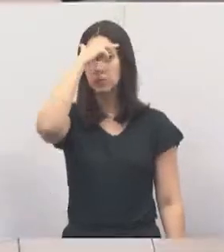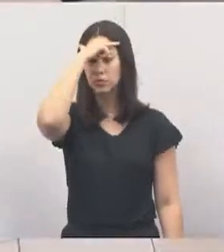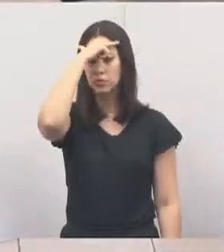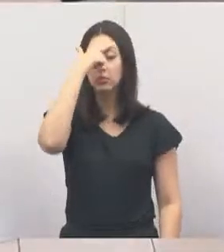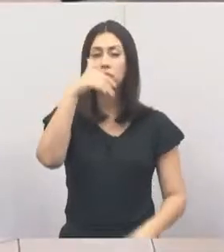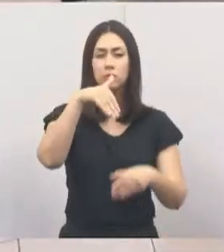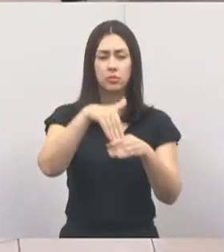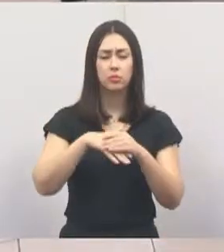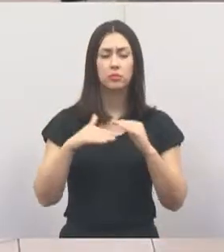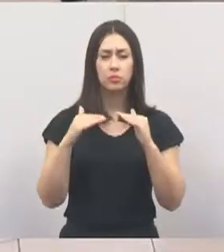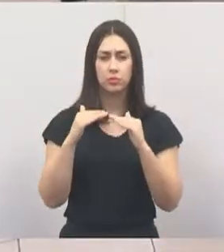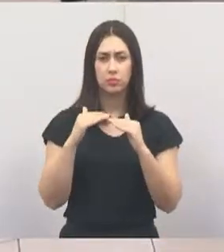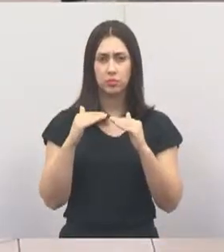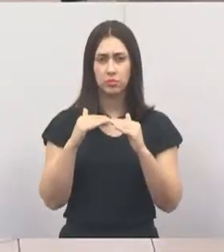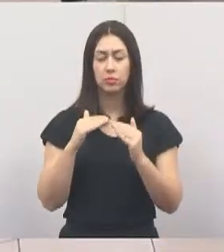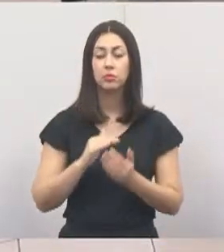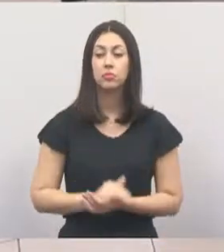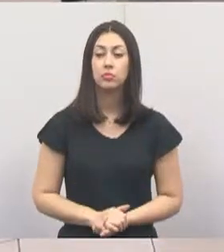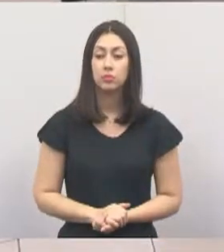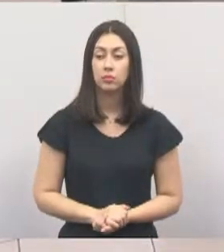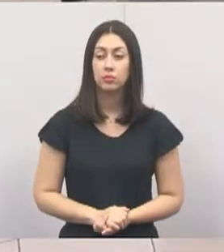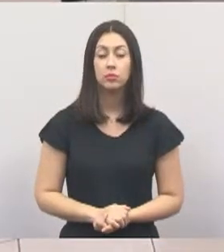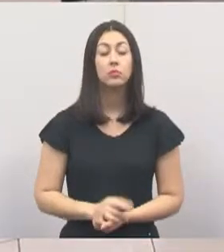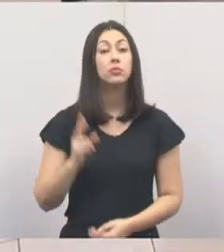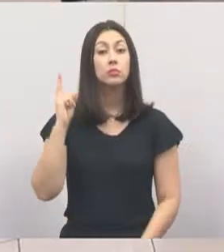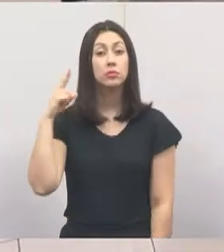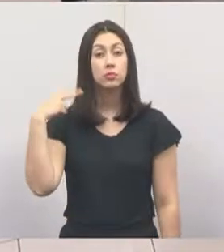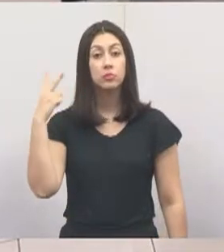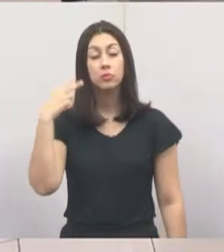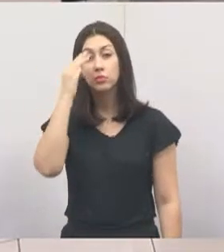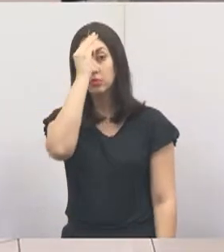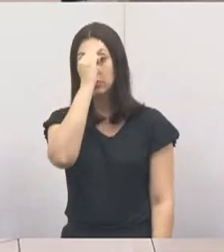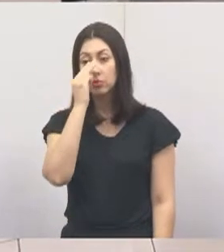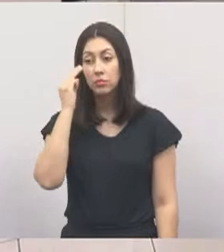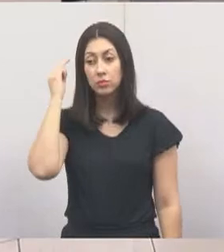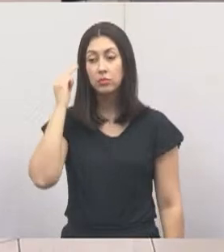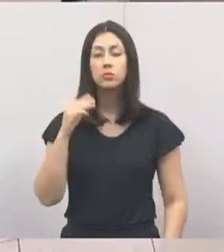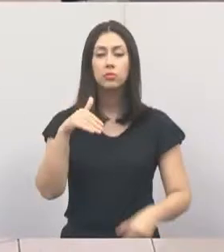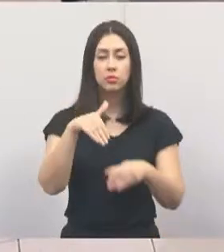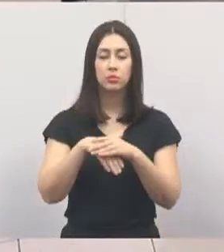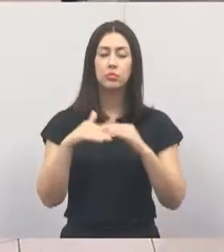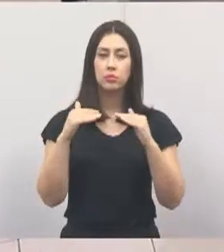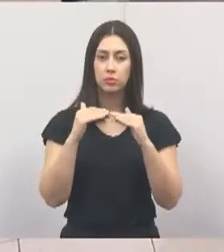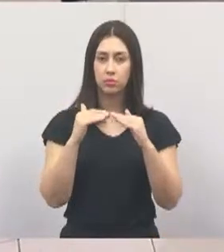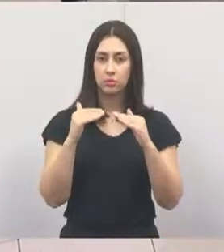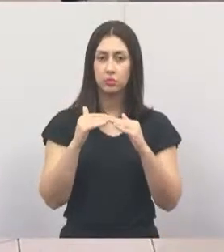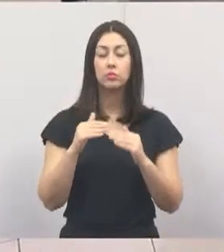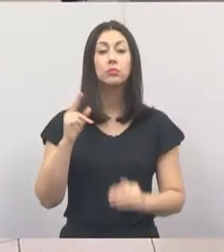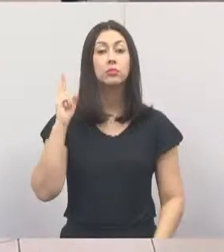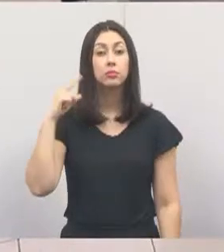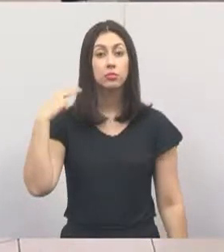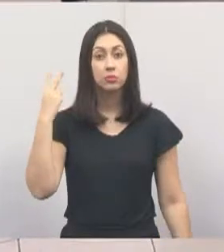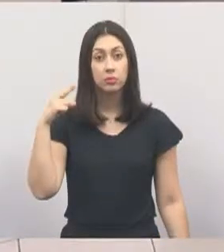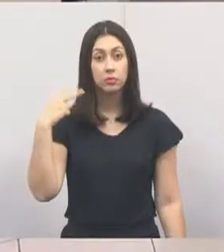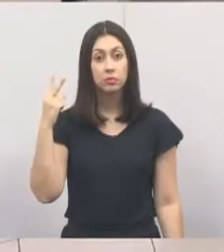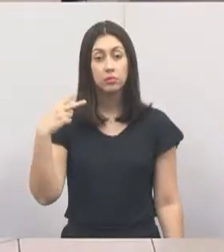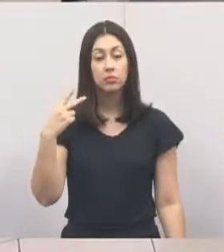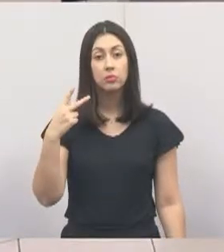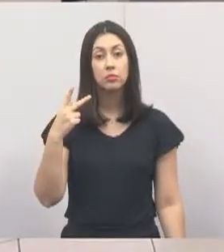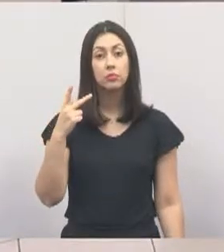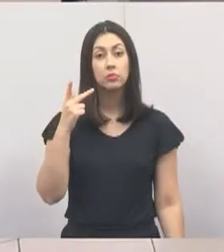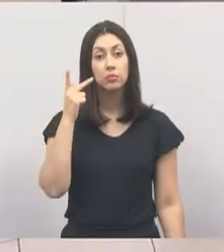Flávio? Eu sou favorável. Como vota a vereadora Maria Amélia? Favorável. Como vota o vereador